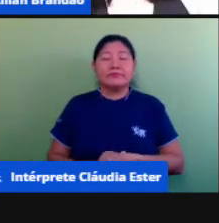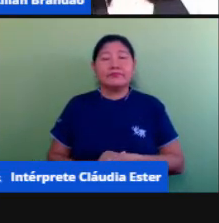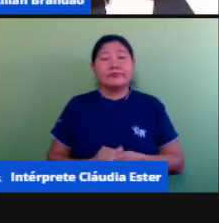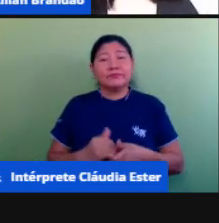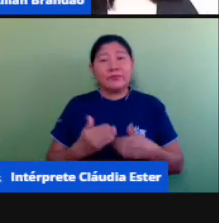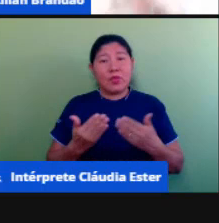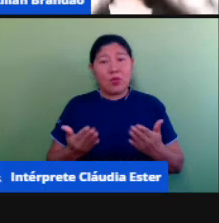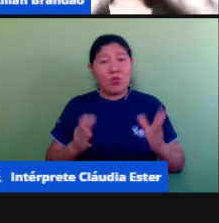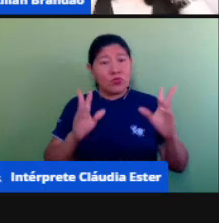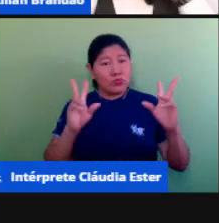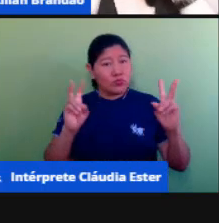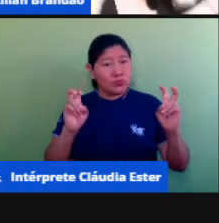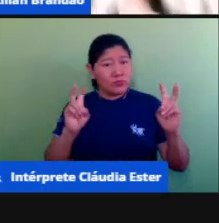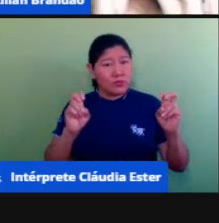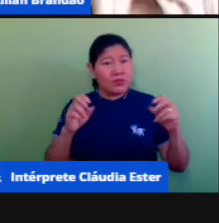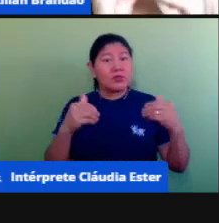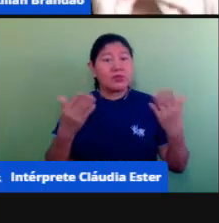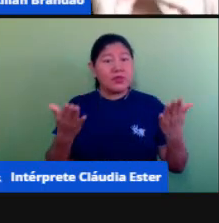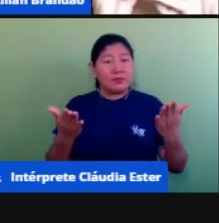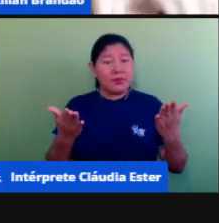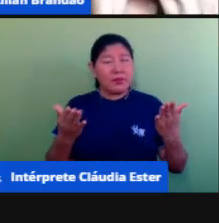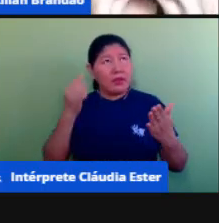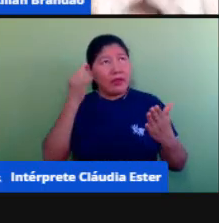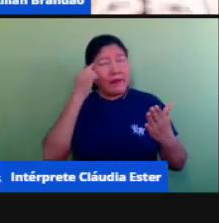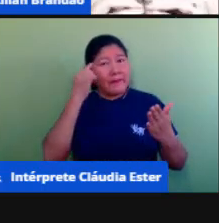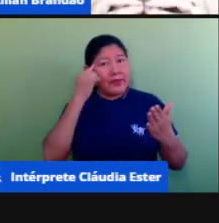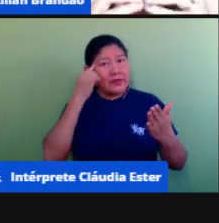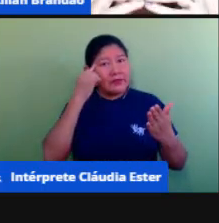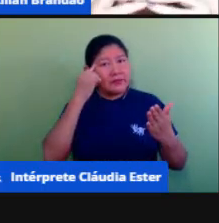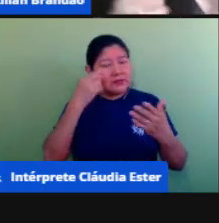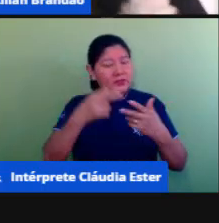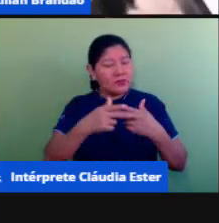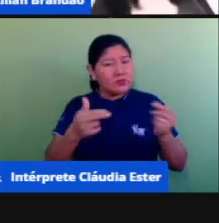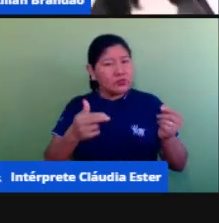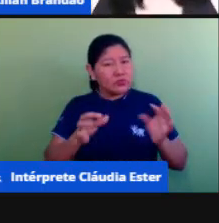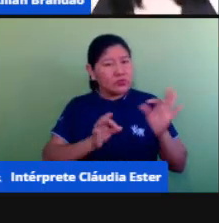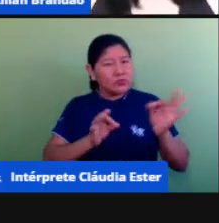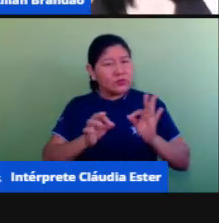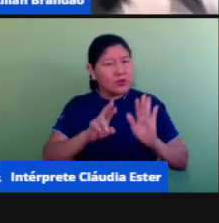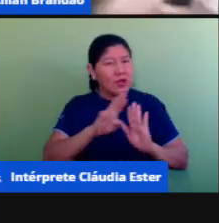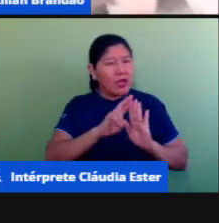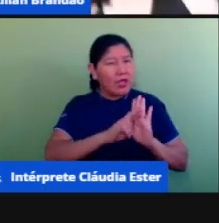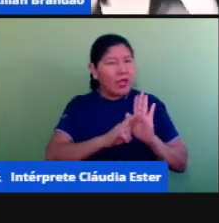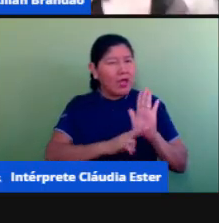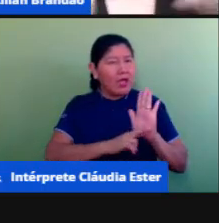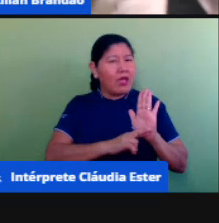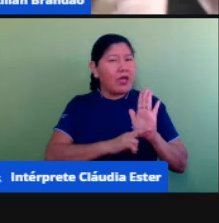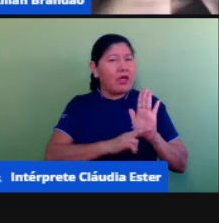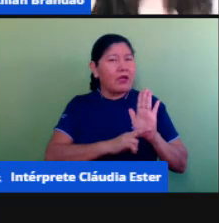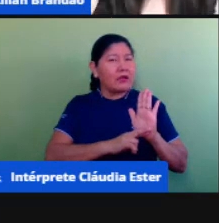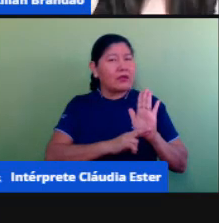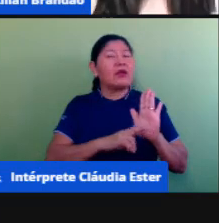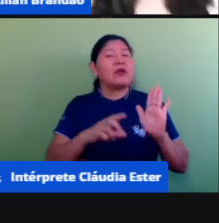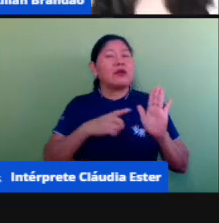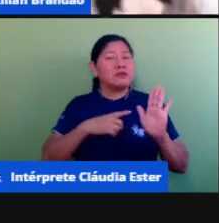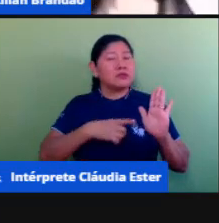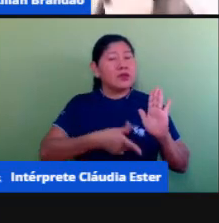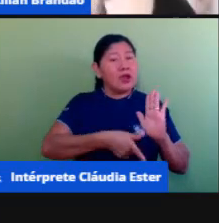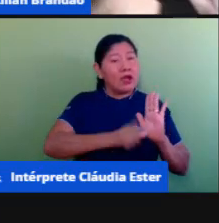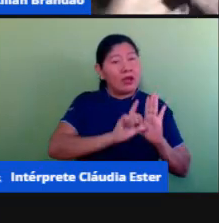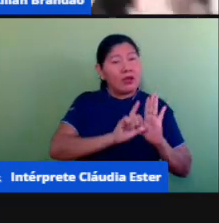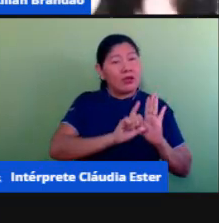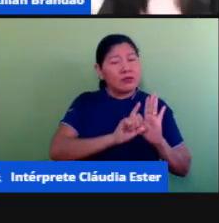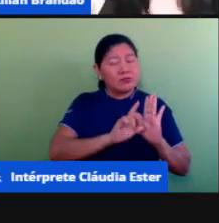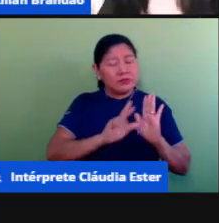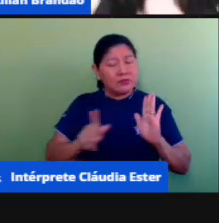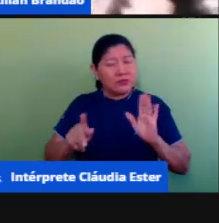Bom, quando a gente pensa em rotina, nós tínhamos já uma rotina escolar. O professor entrava dentro da sala,